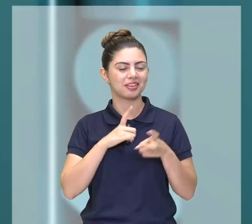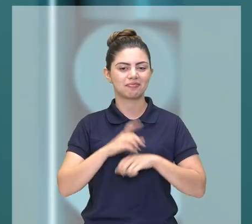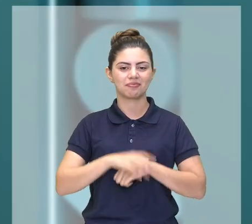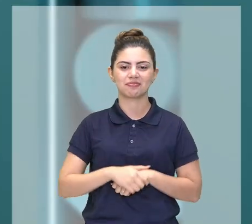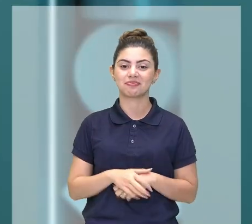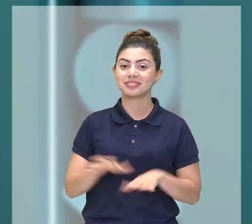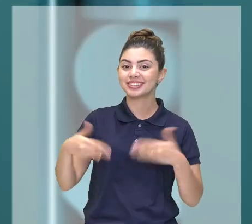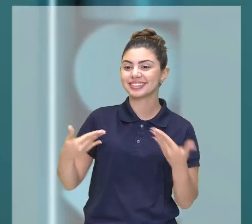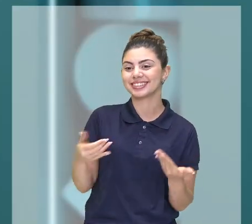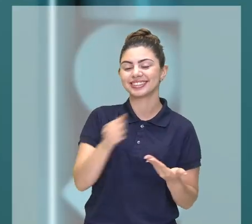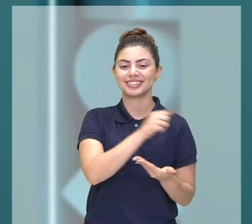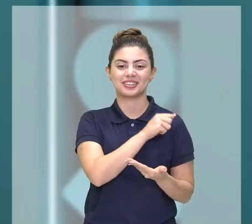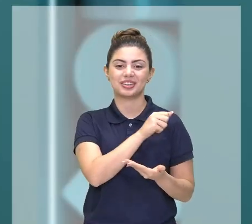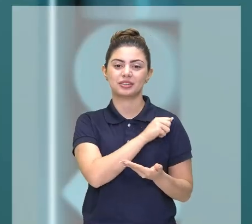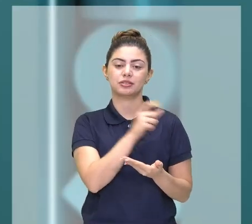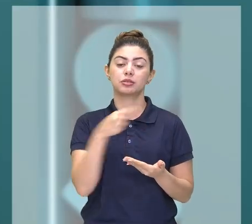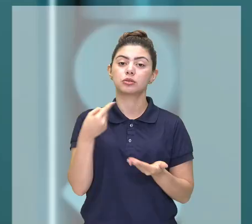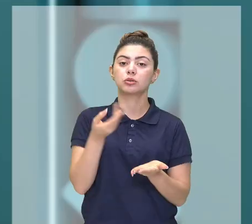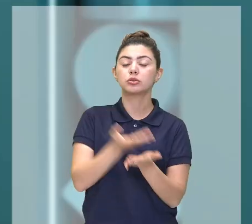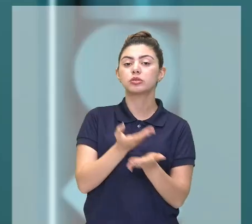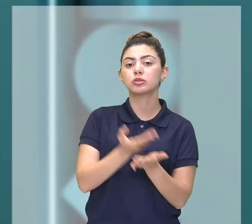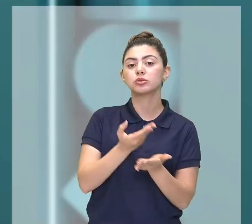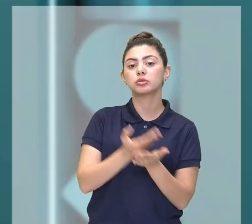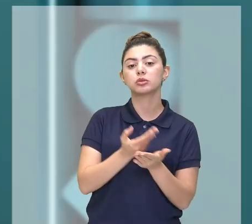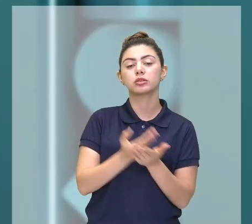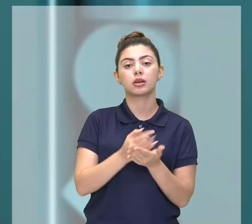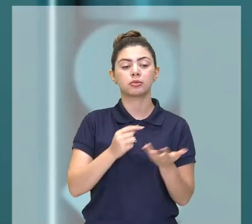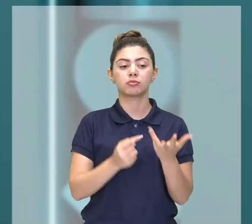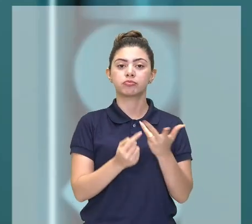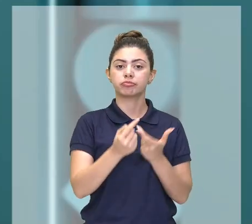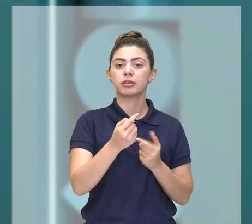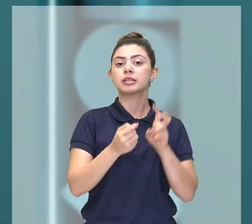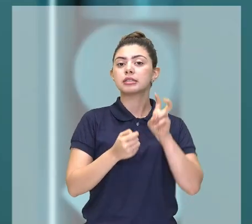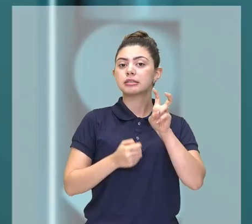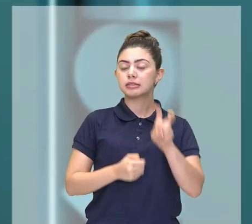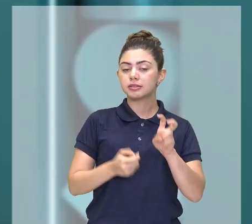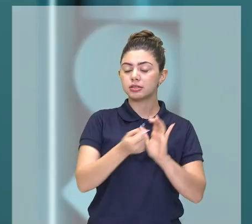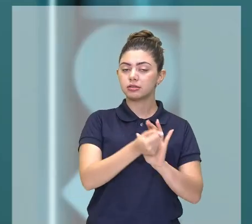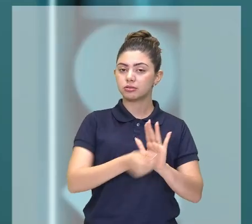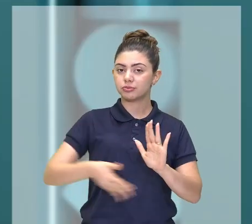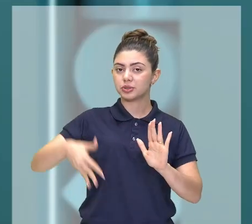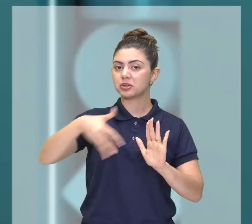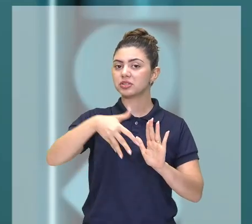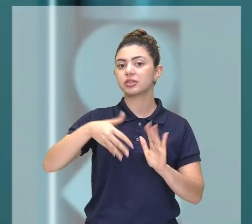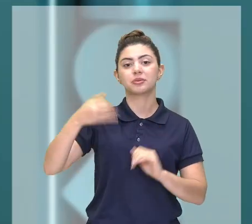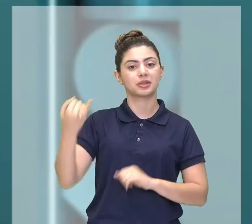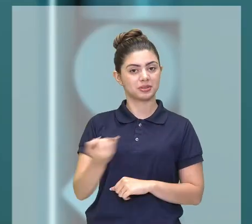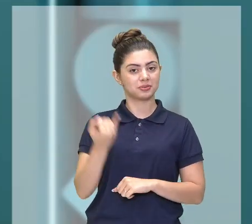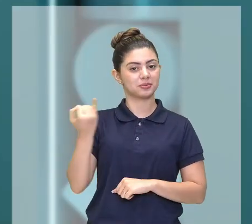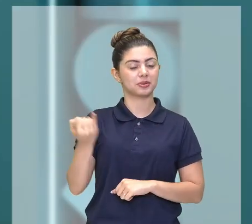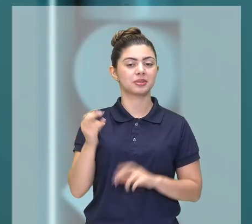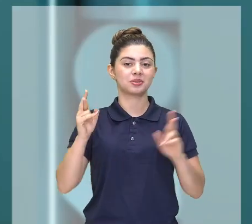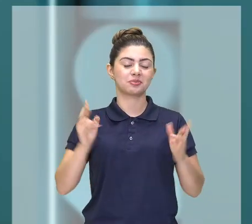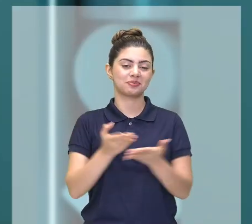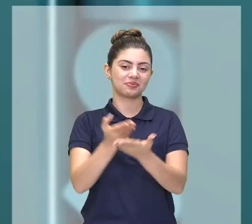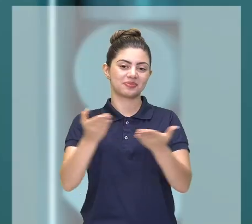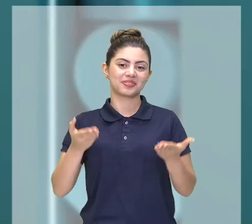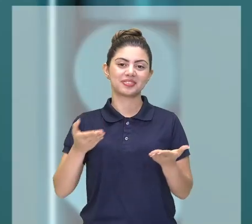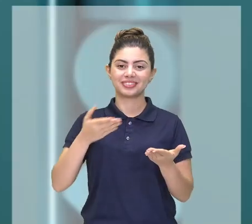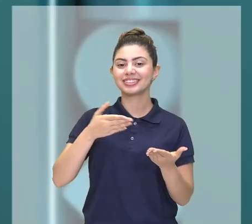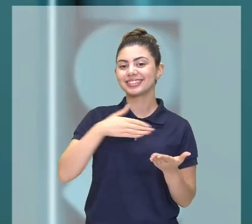Então, turmas, estudamos aí essas 5 figuras de linguagem, certo? Espero que vocês